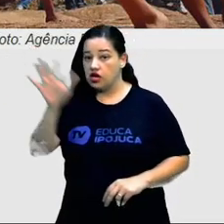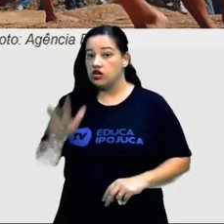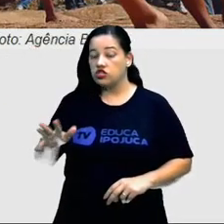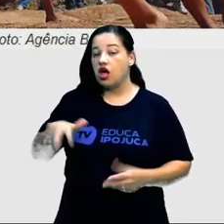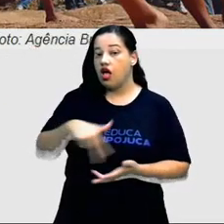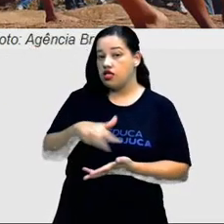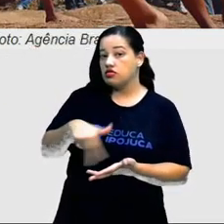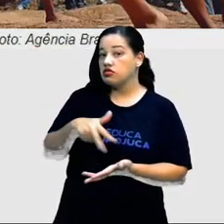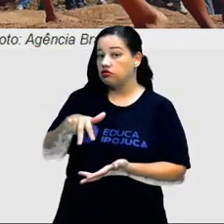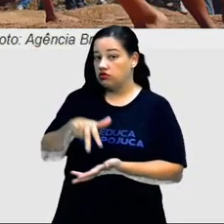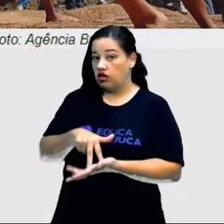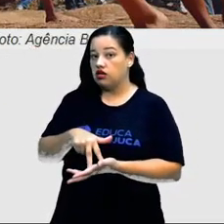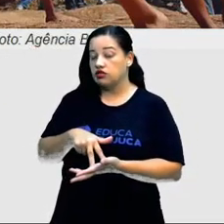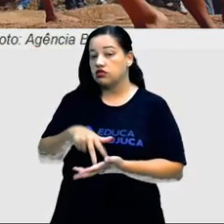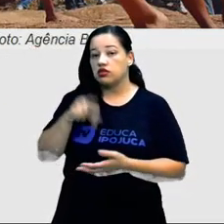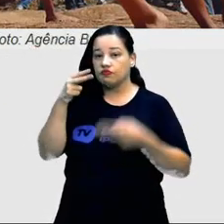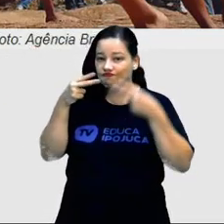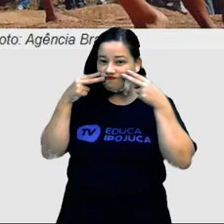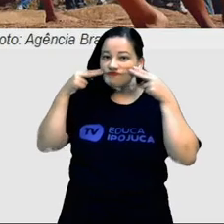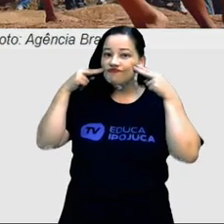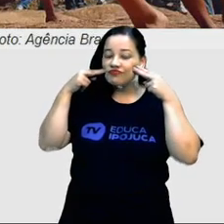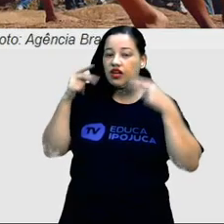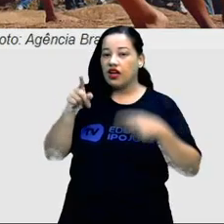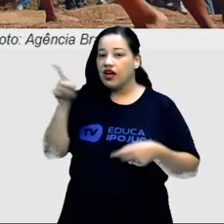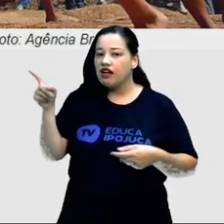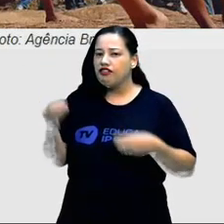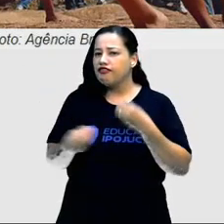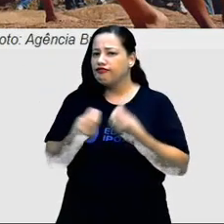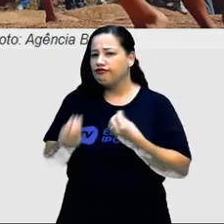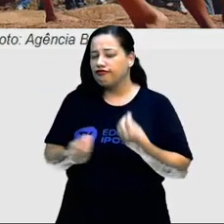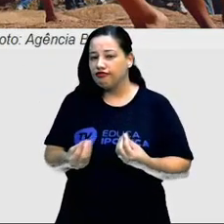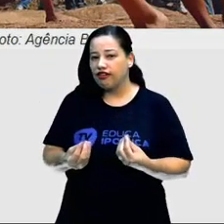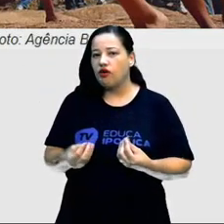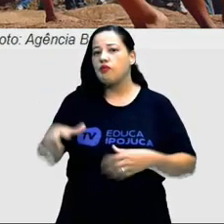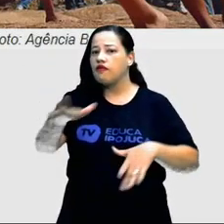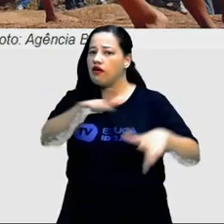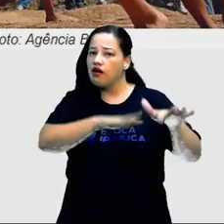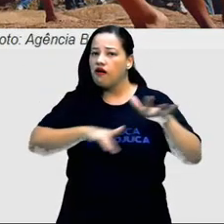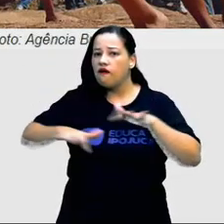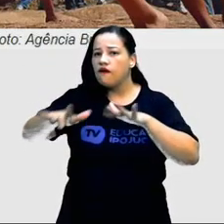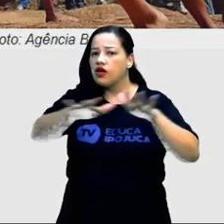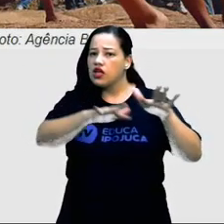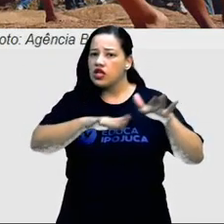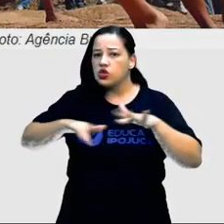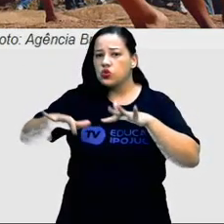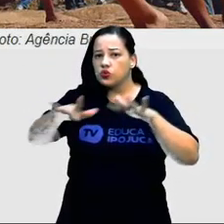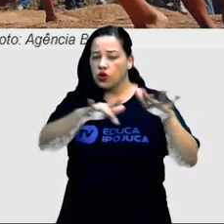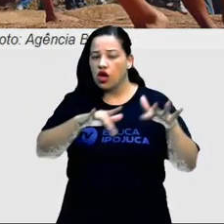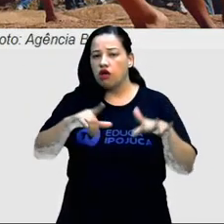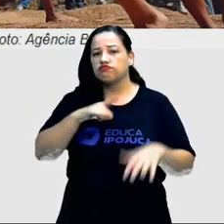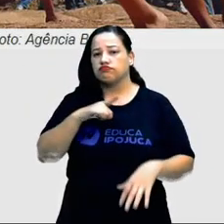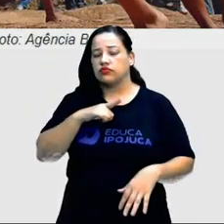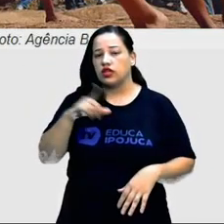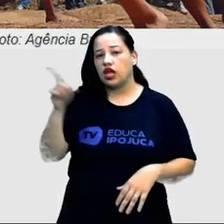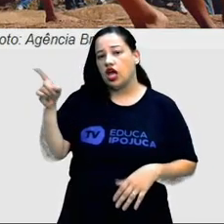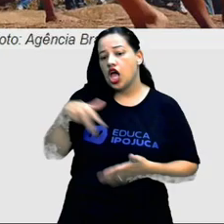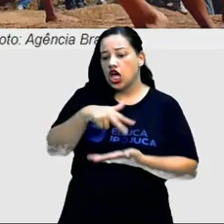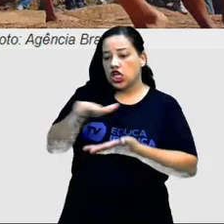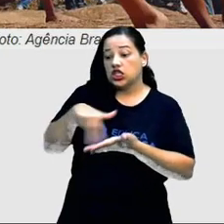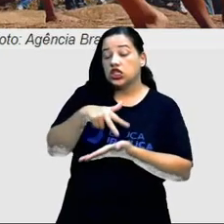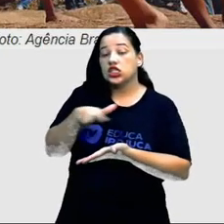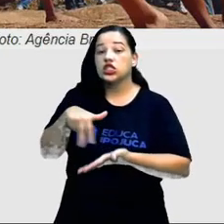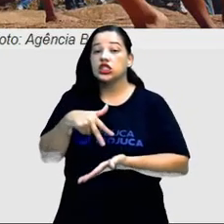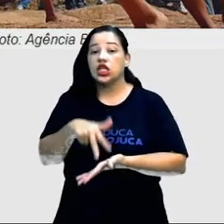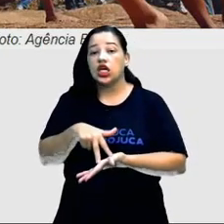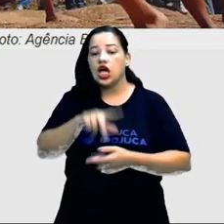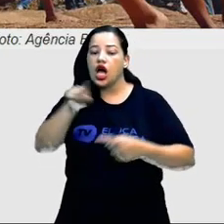indígena objetiva realizar rituais. Então, as danças indígenas têm